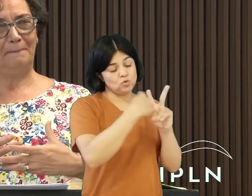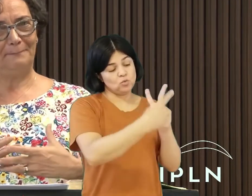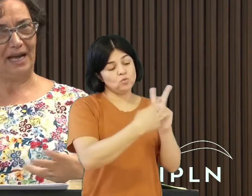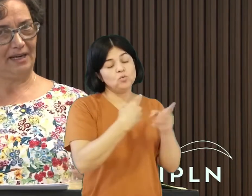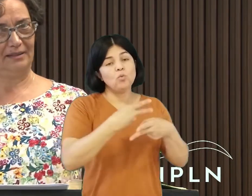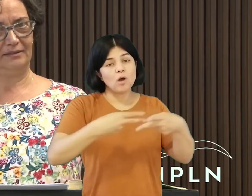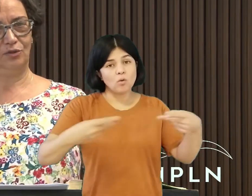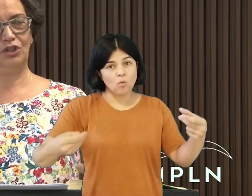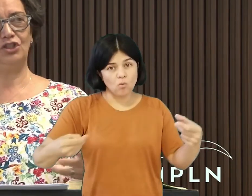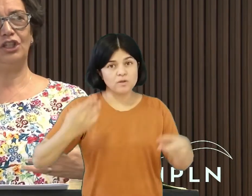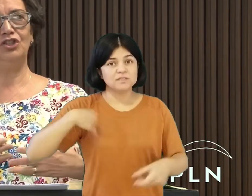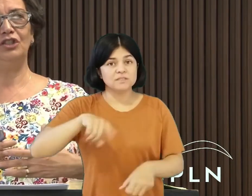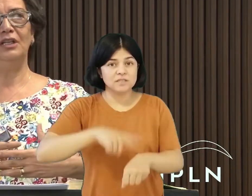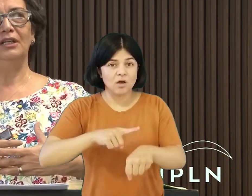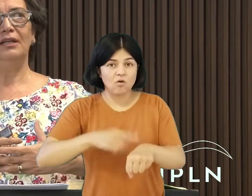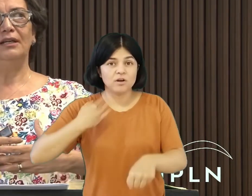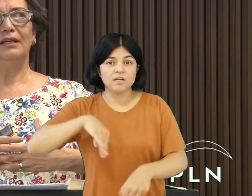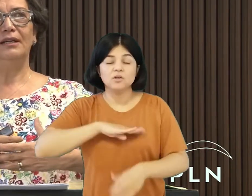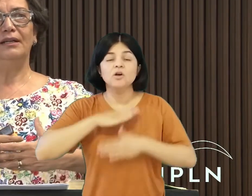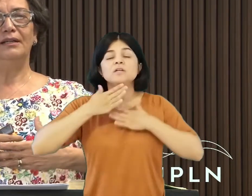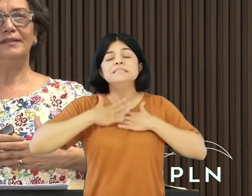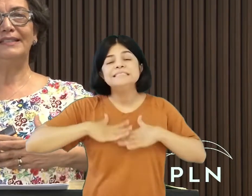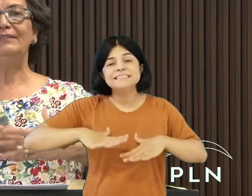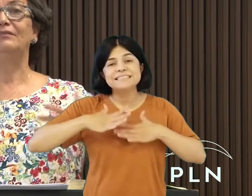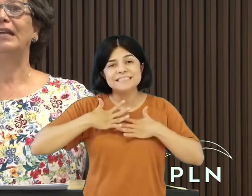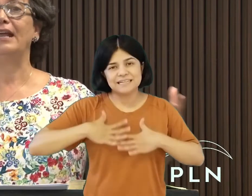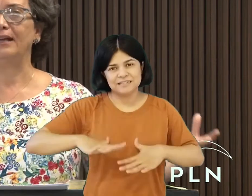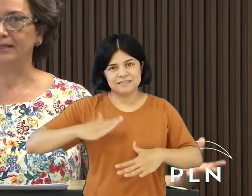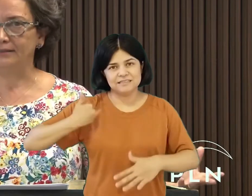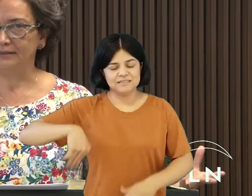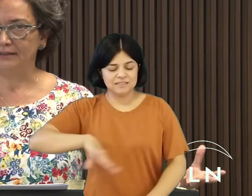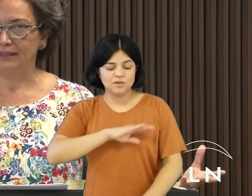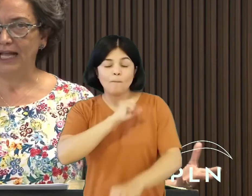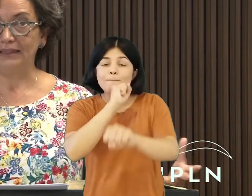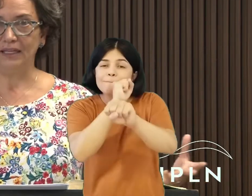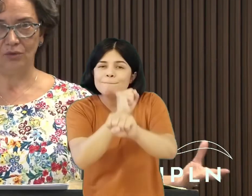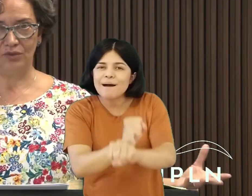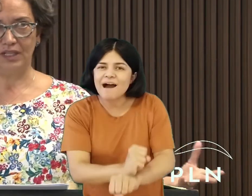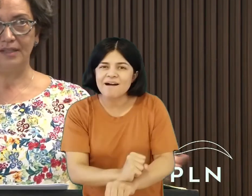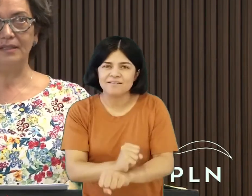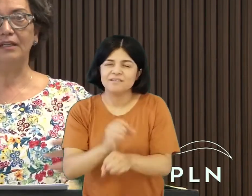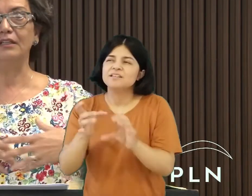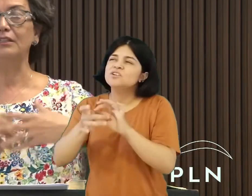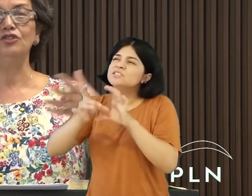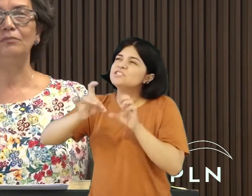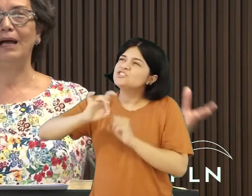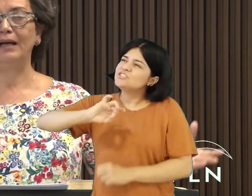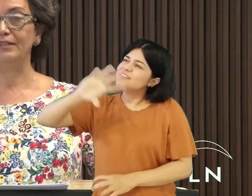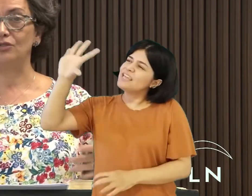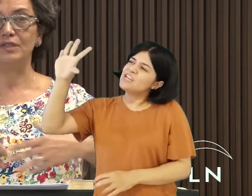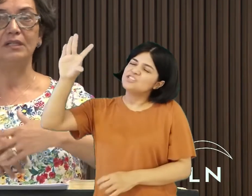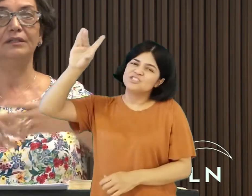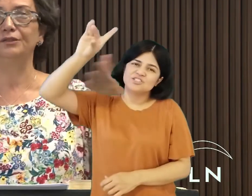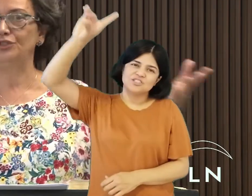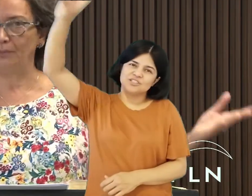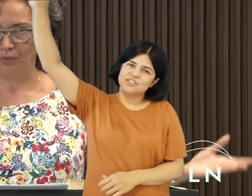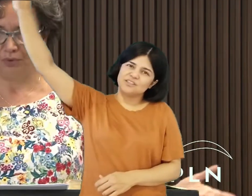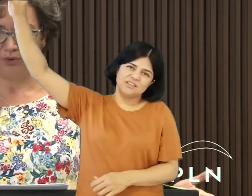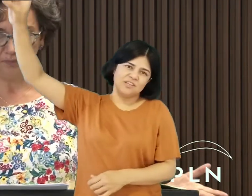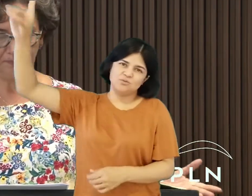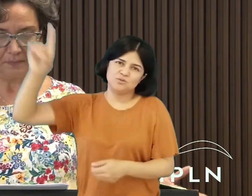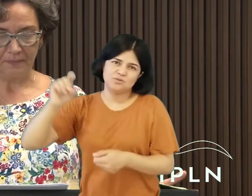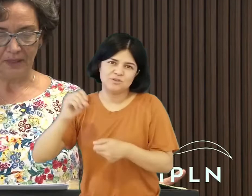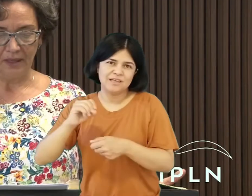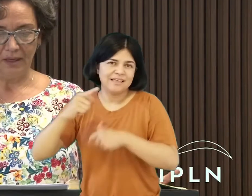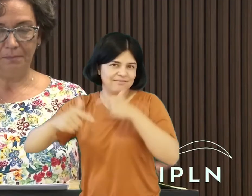gente para, quando a gente se entrega a Deus, que é esse grande mar, esse oceano de